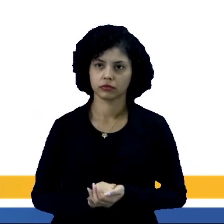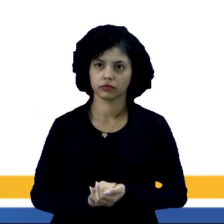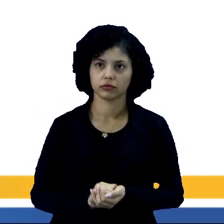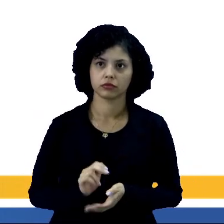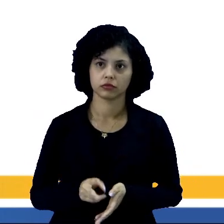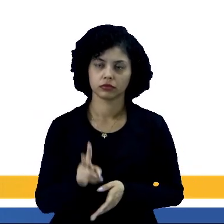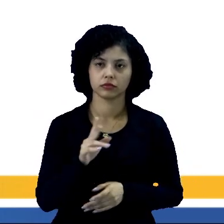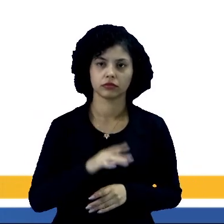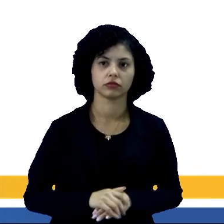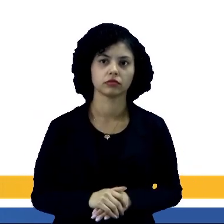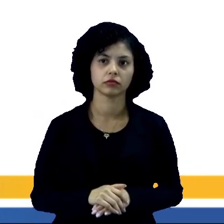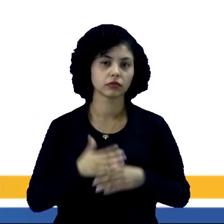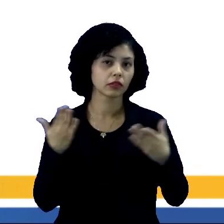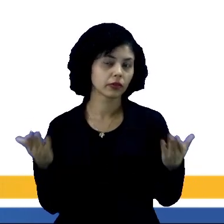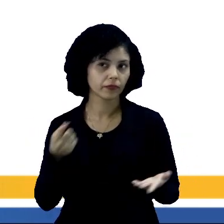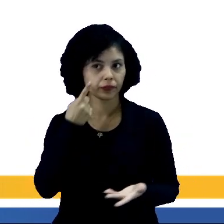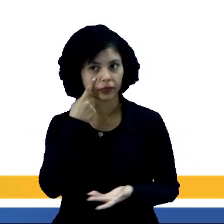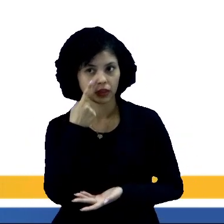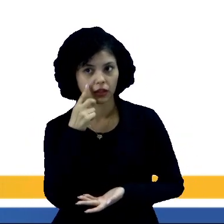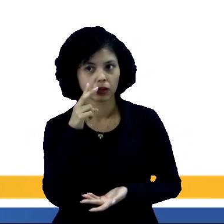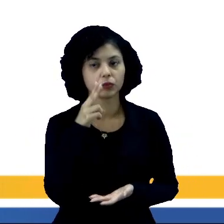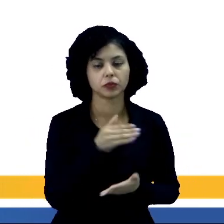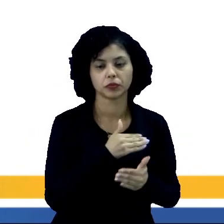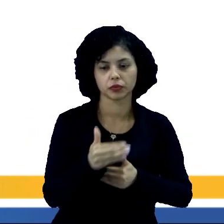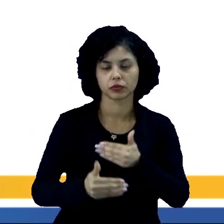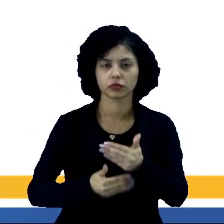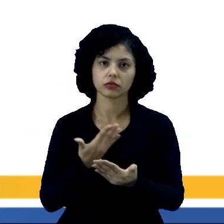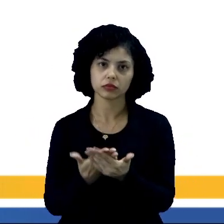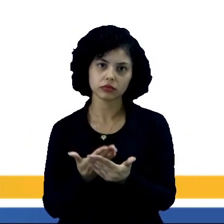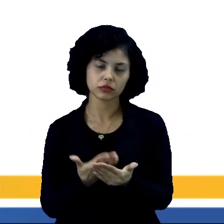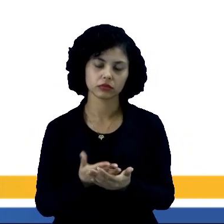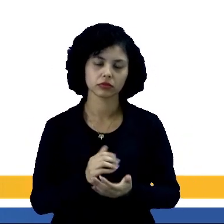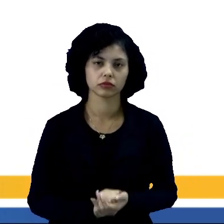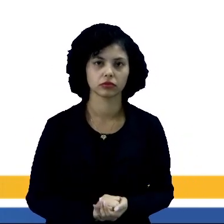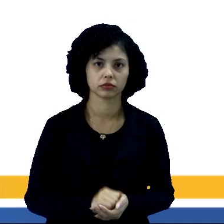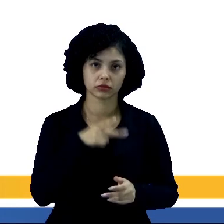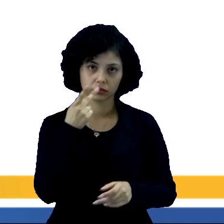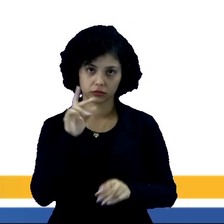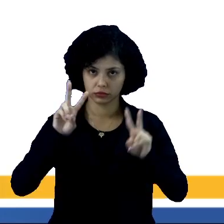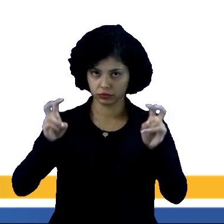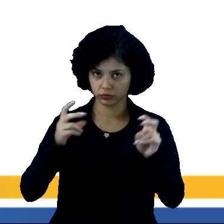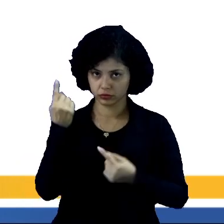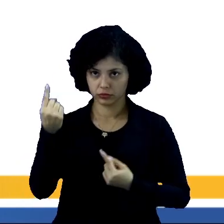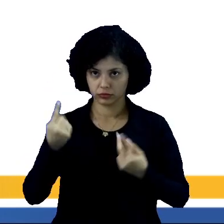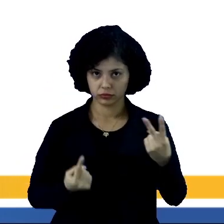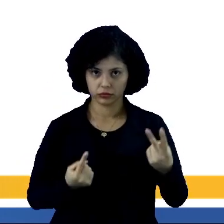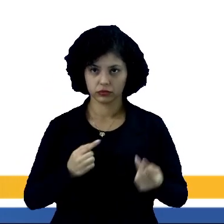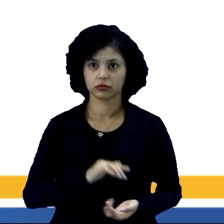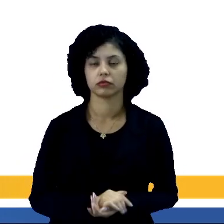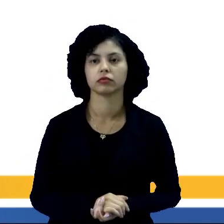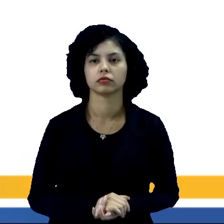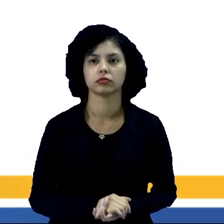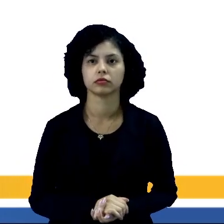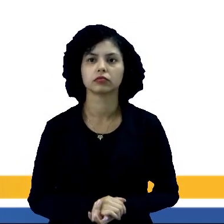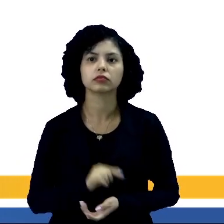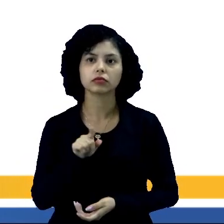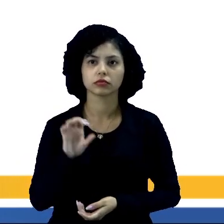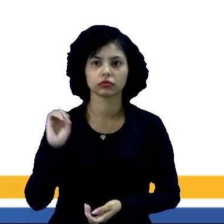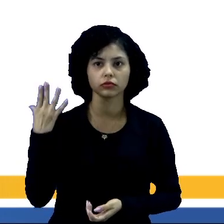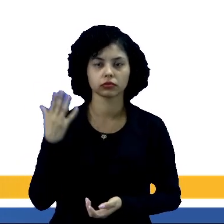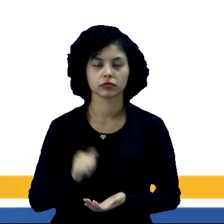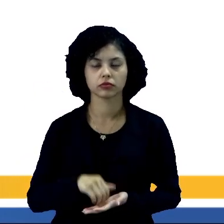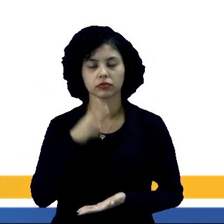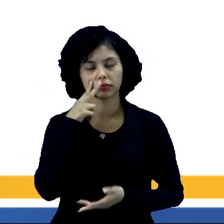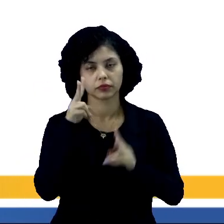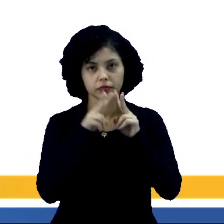Sol irá se intensificar. E o que foi que a gente viu ao longo da aula a respeito desse 1 e 2? Nesse caso, o